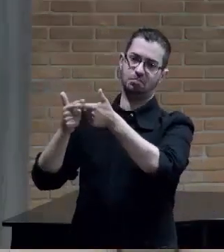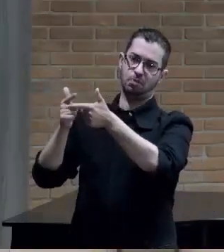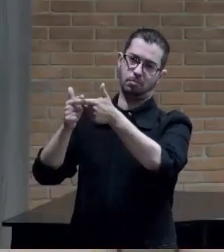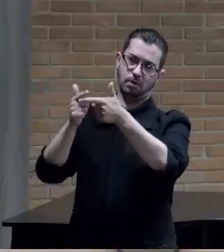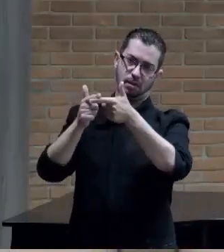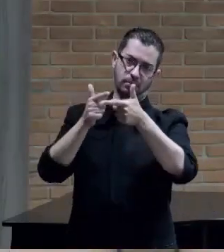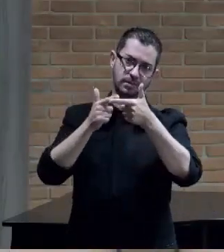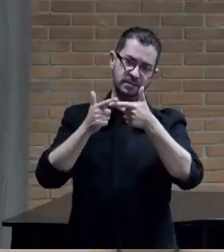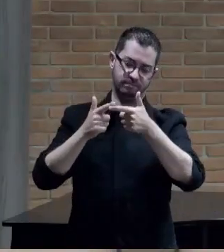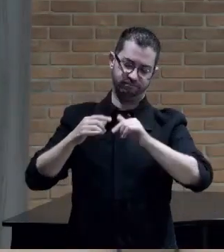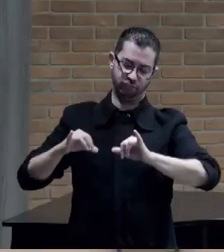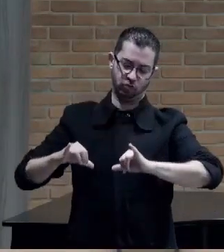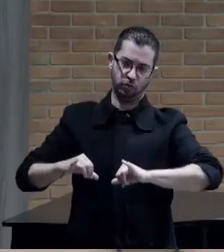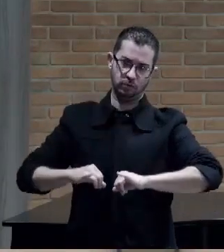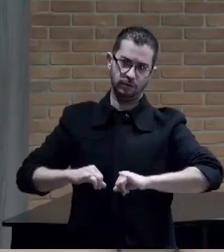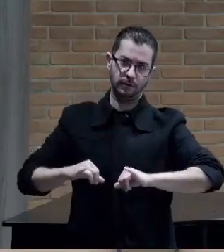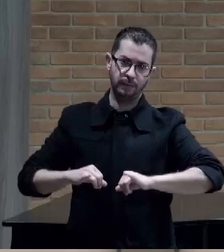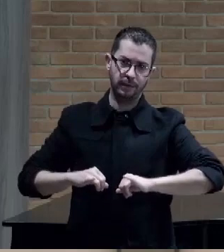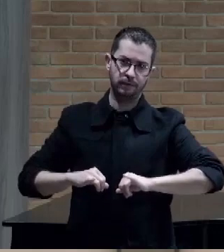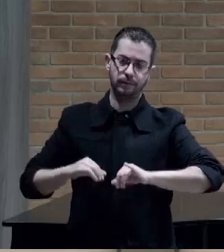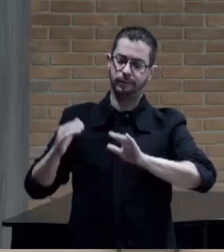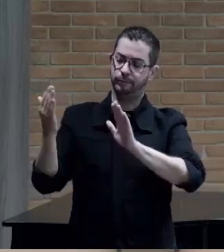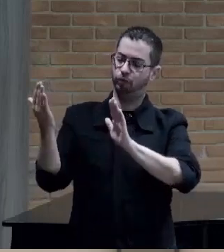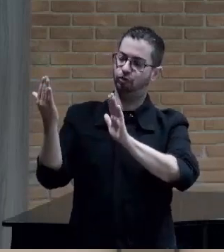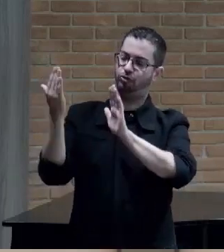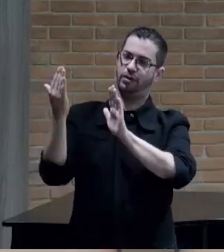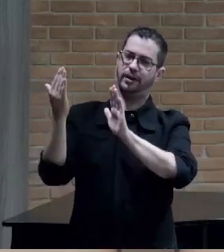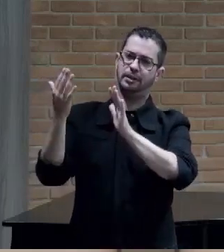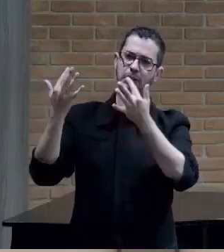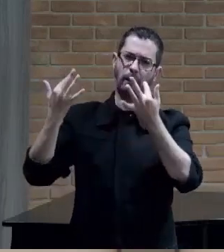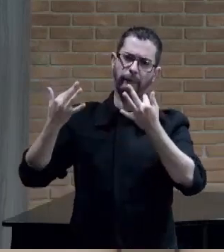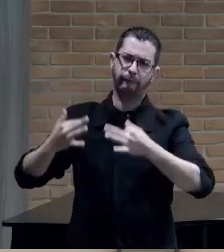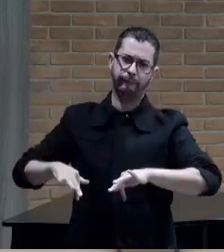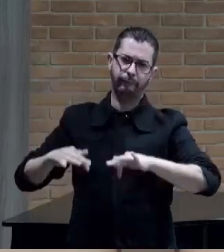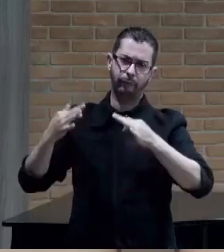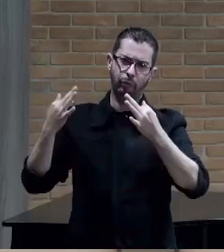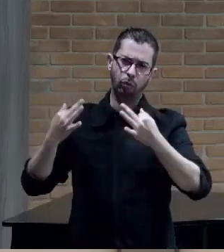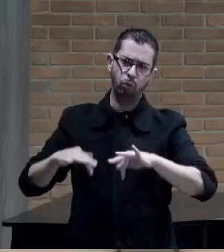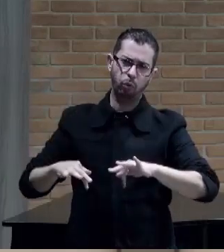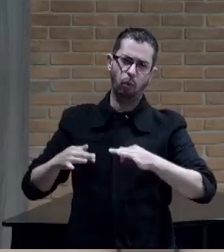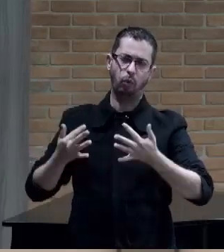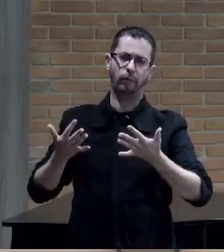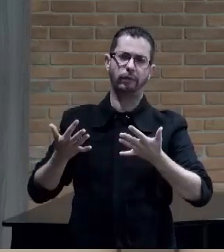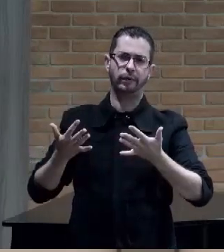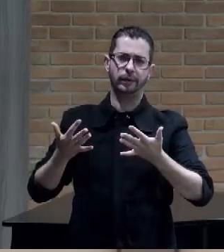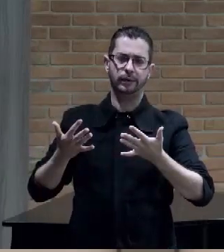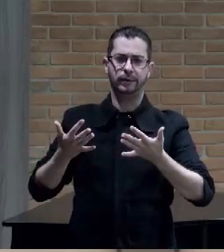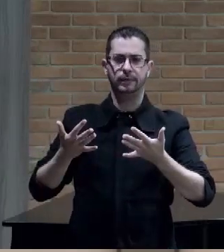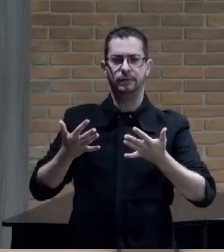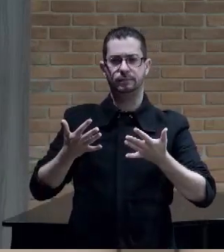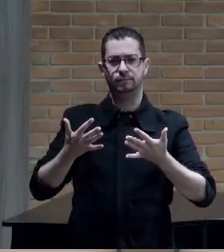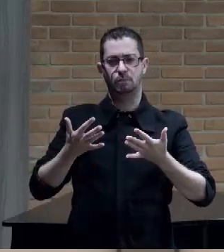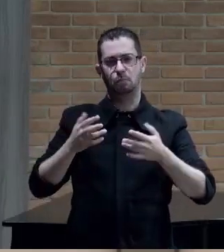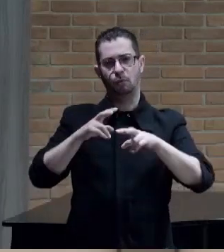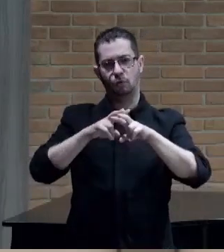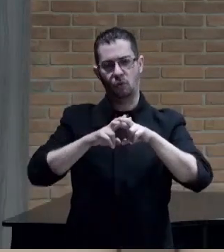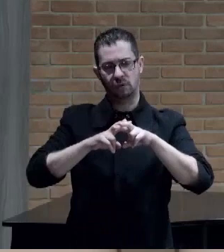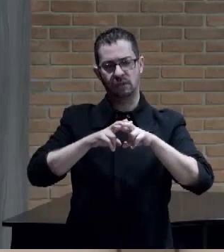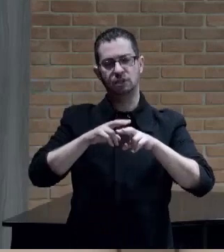sofrimento, diante dessa situação de dor, por conta de luto, por conta